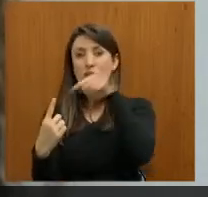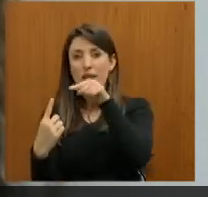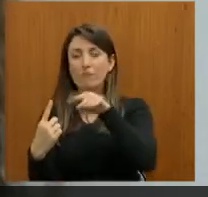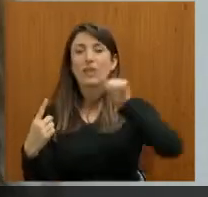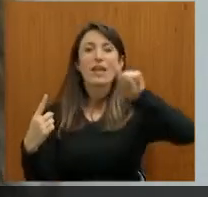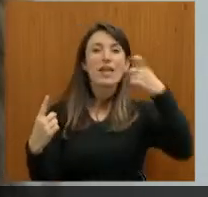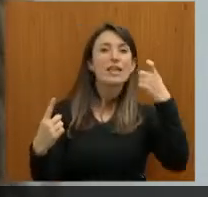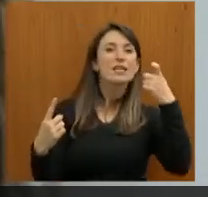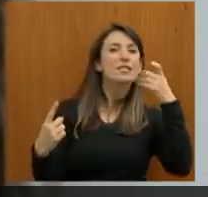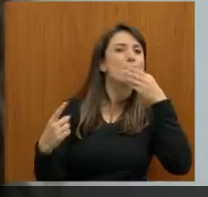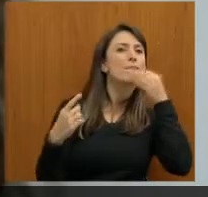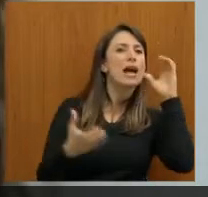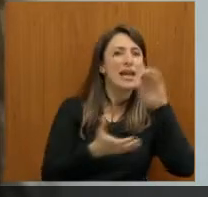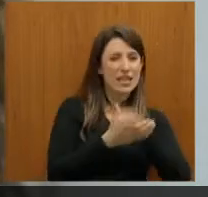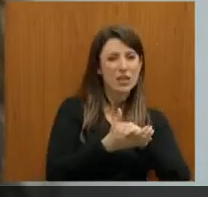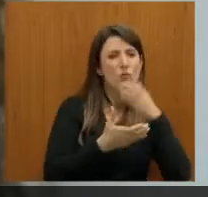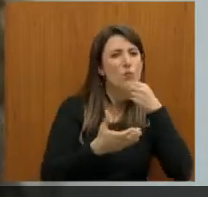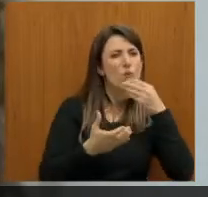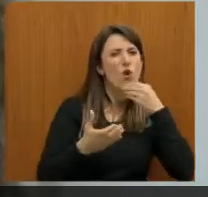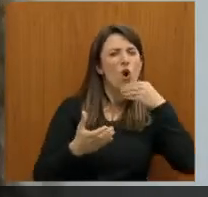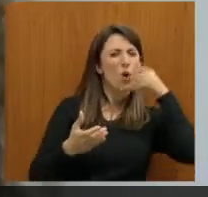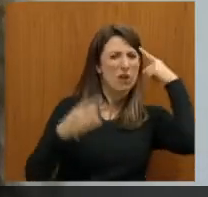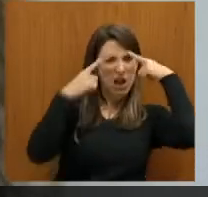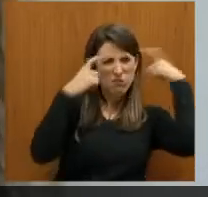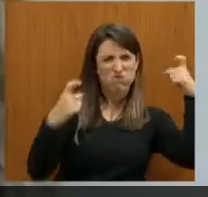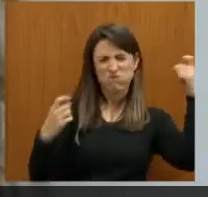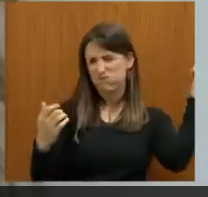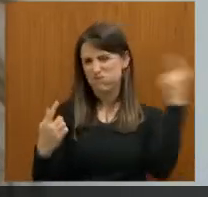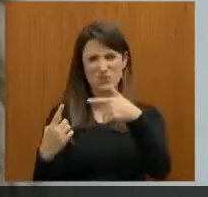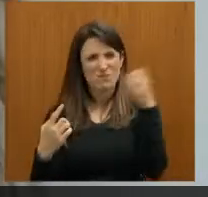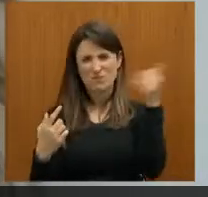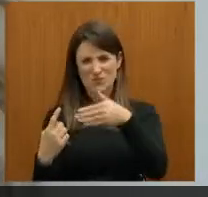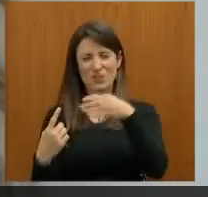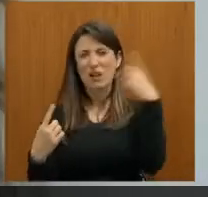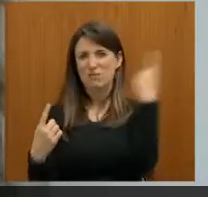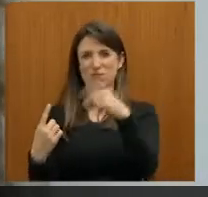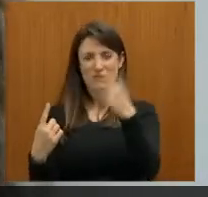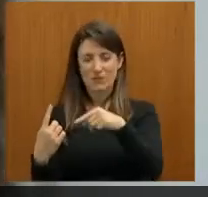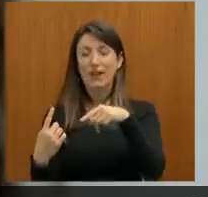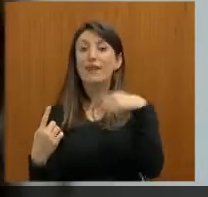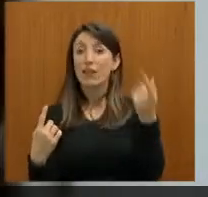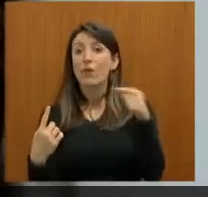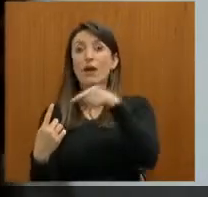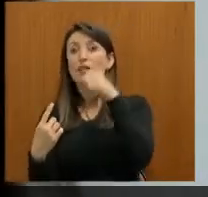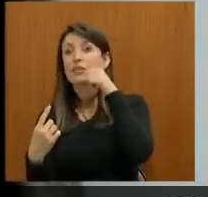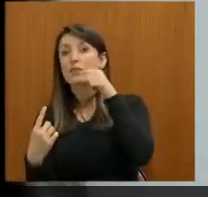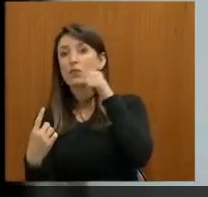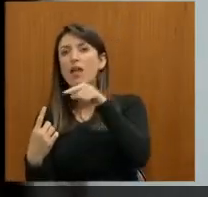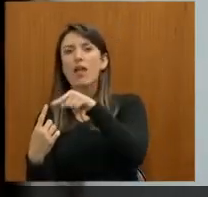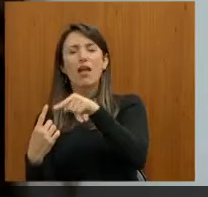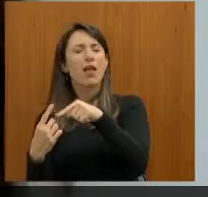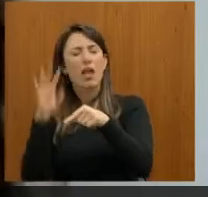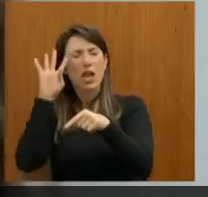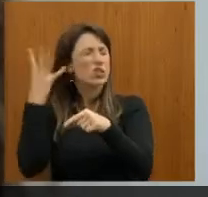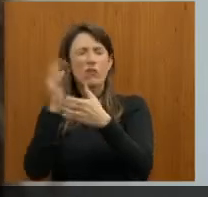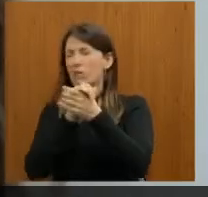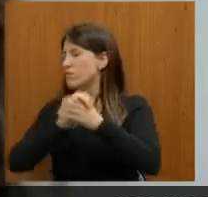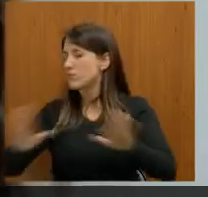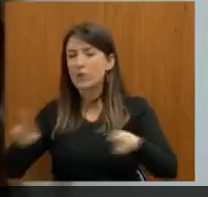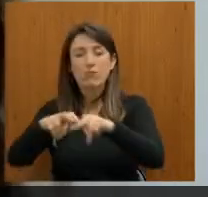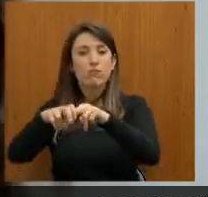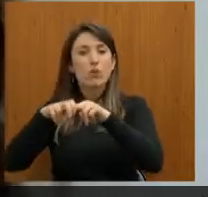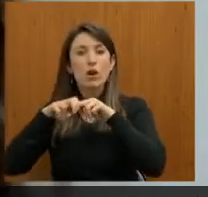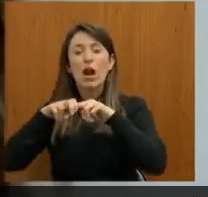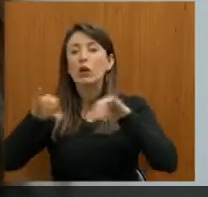a gritou Lembrando que ela rompeu esse relacionamento por causa de violência doméstica né